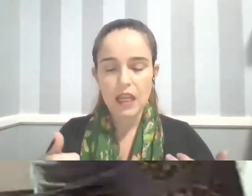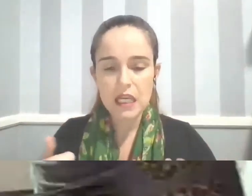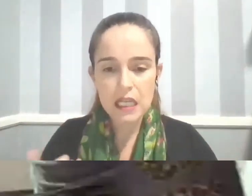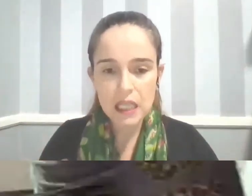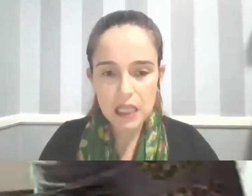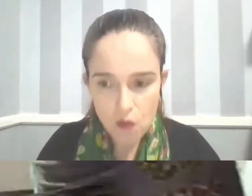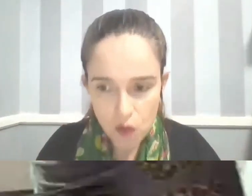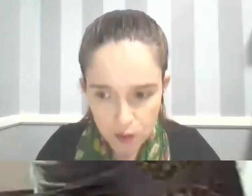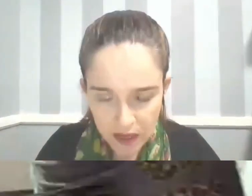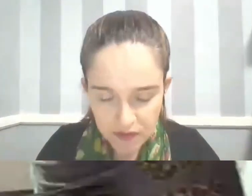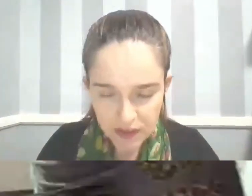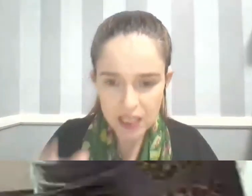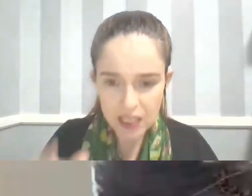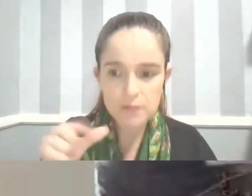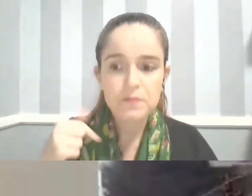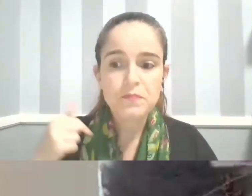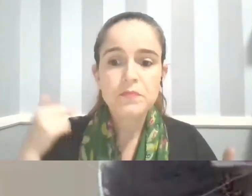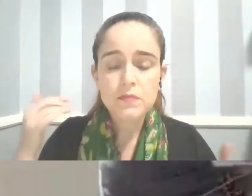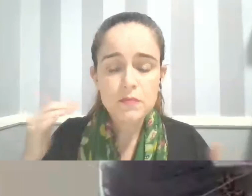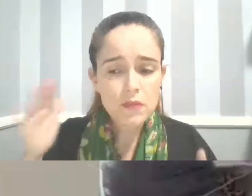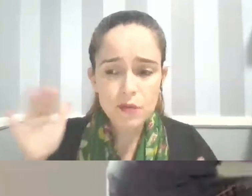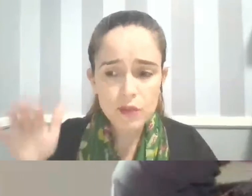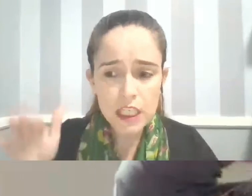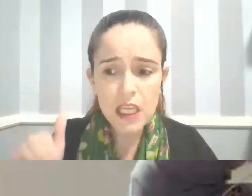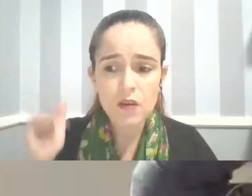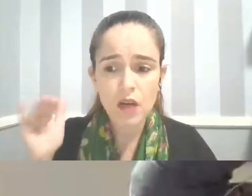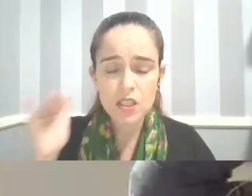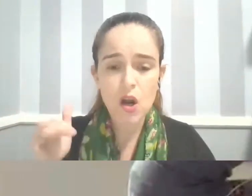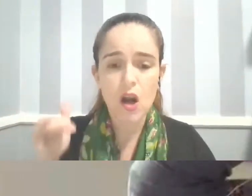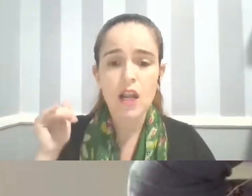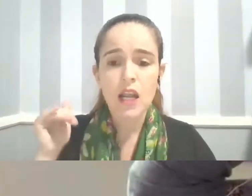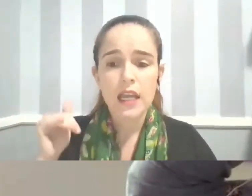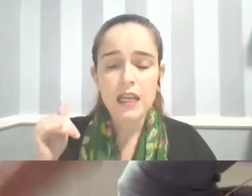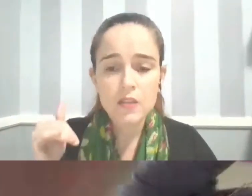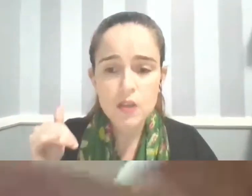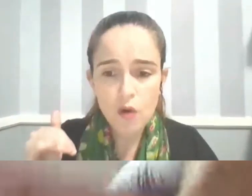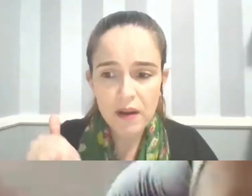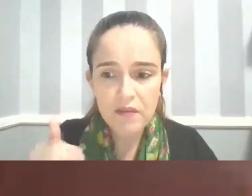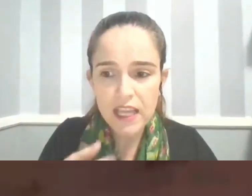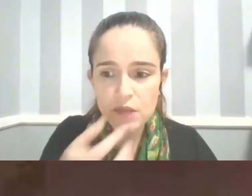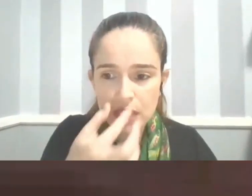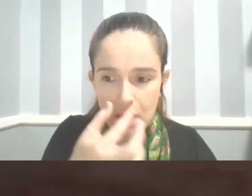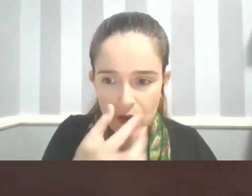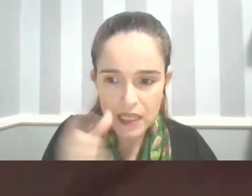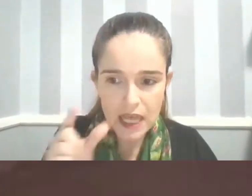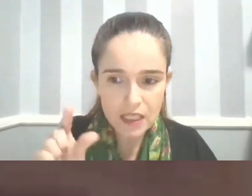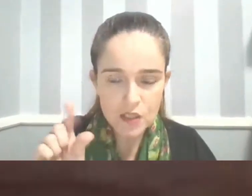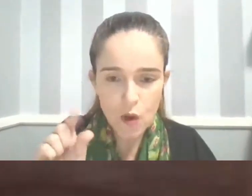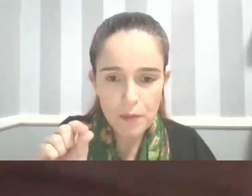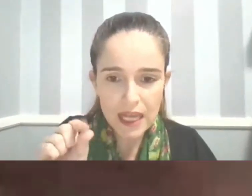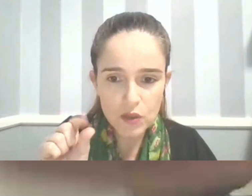vítima. Inclina o corpo para frente. Fulaninho, olha só. Inclina o seu corpo para frente, eu vou tapar